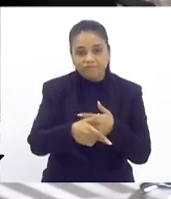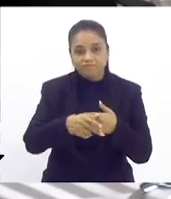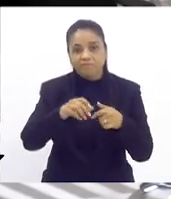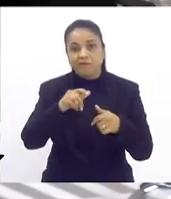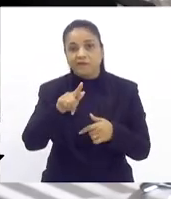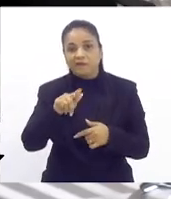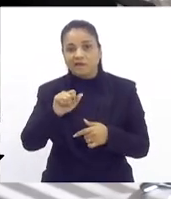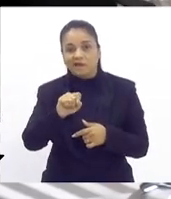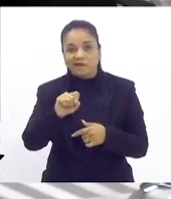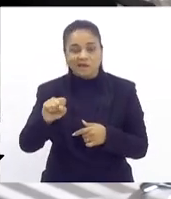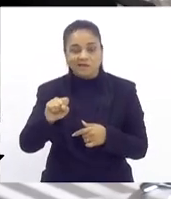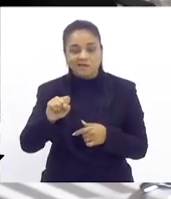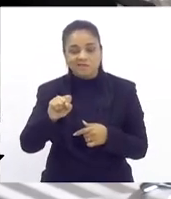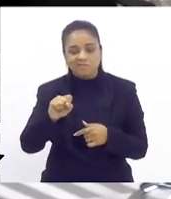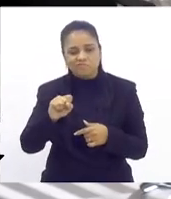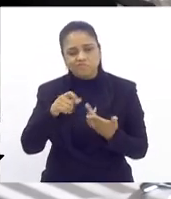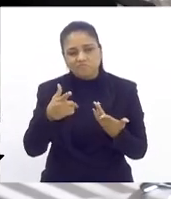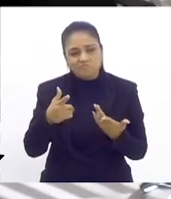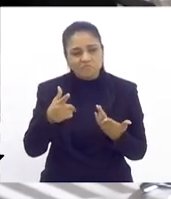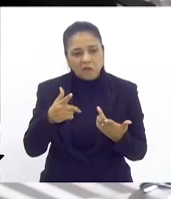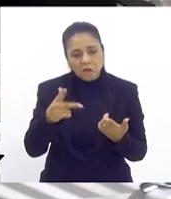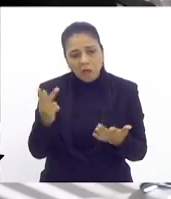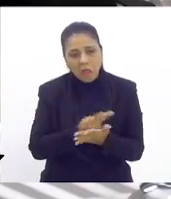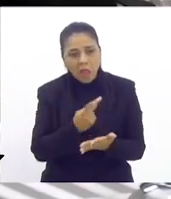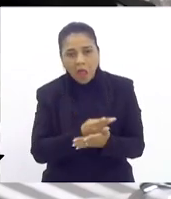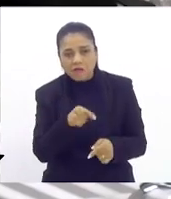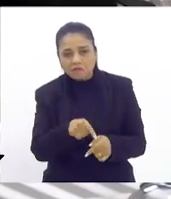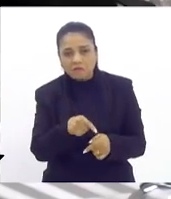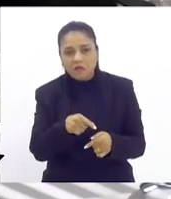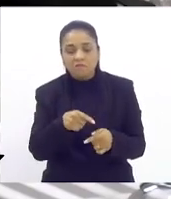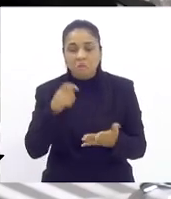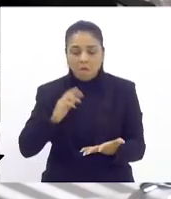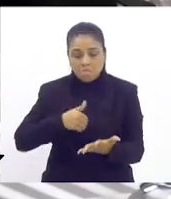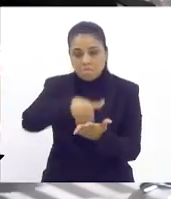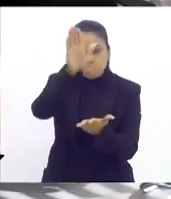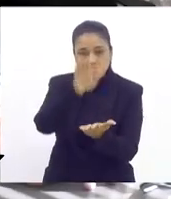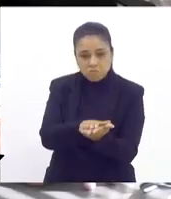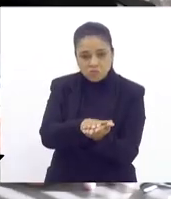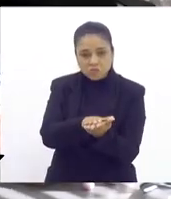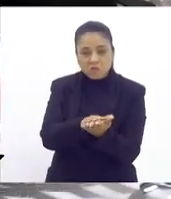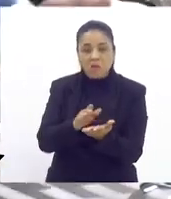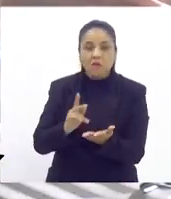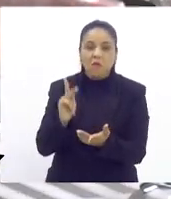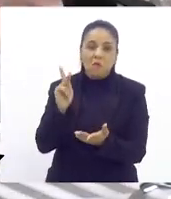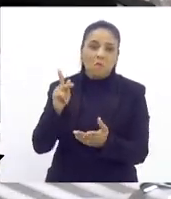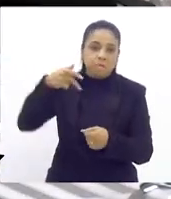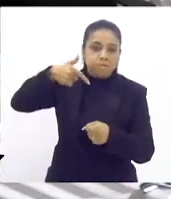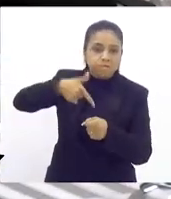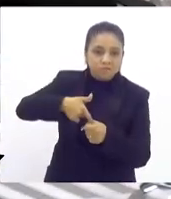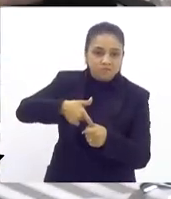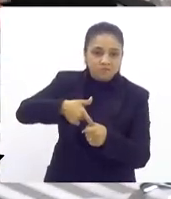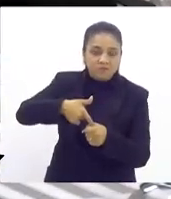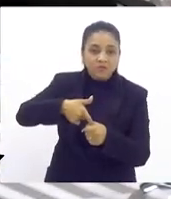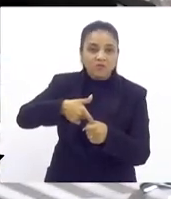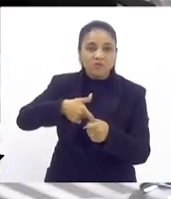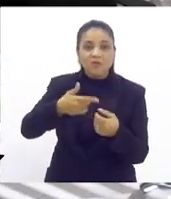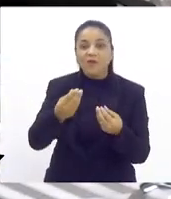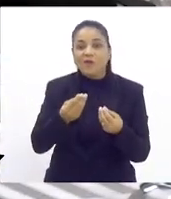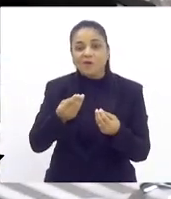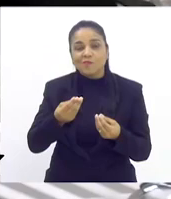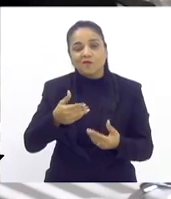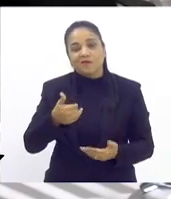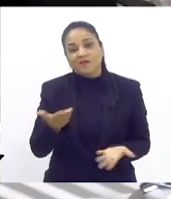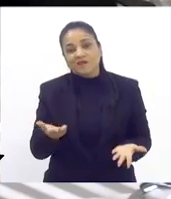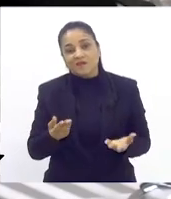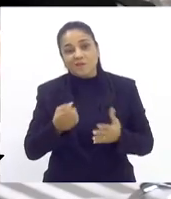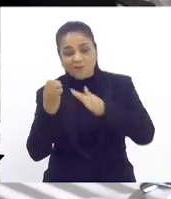gás identifica qualquer regularidade carta lesão nos empresários fecha o posto 10 15 milhões de carta lesão como é que o empresário